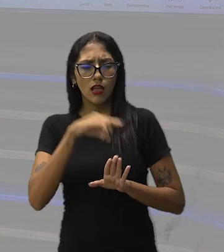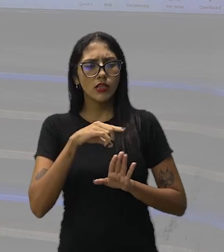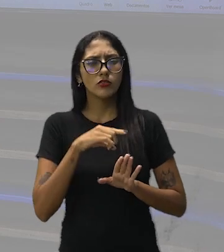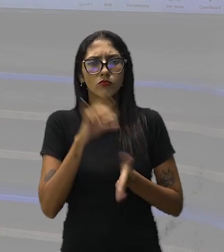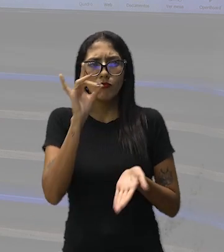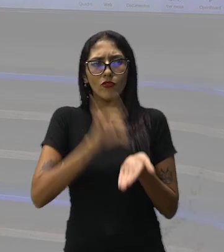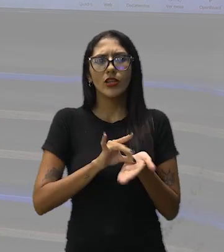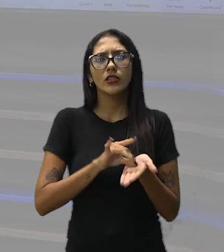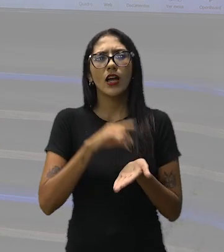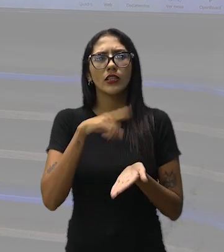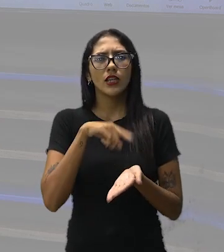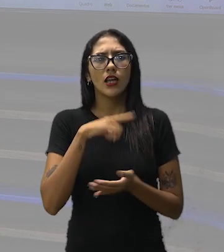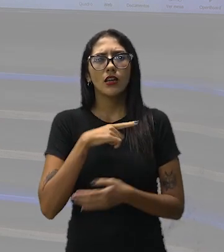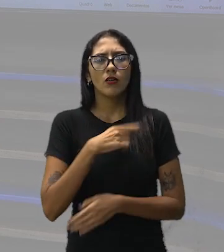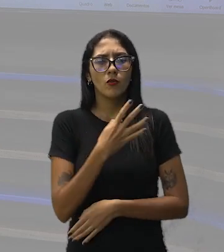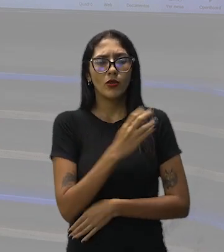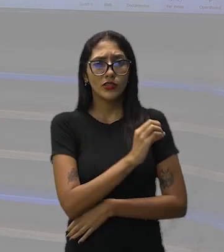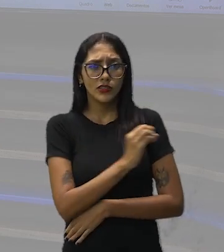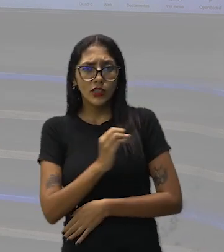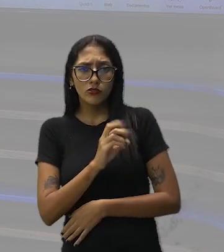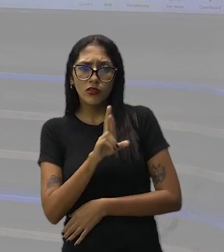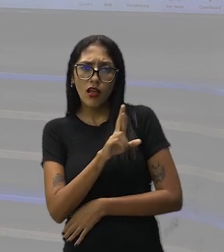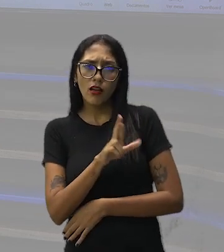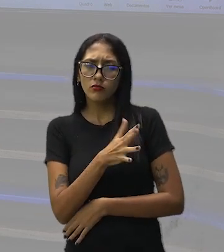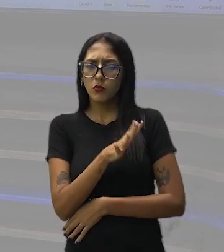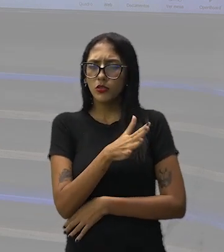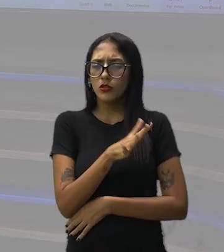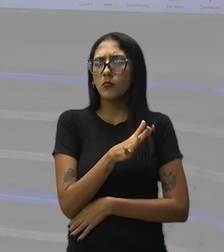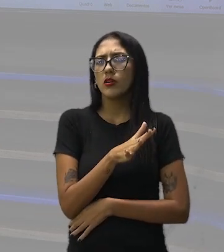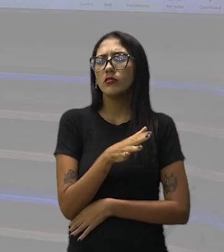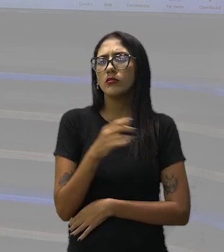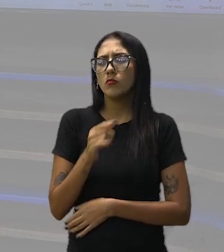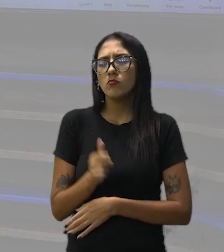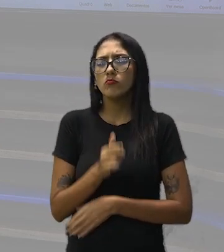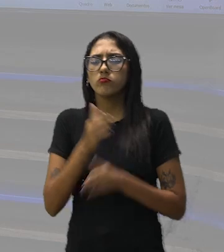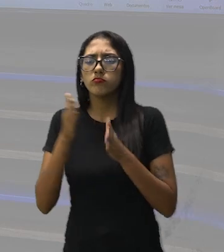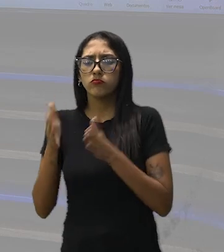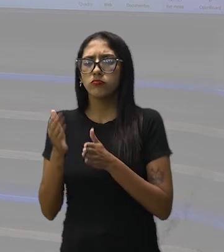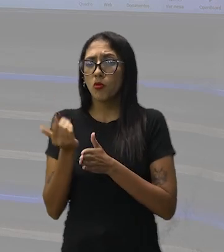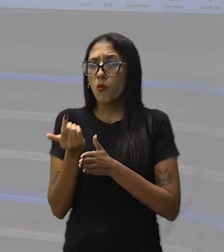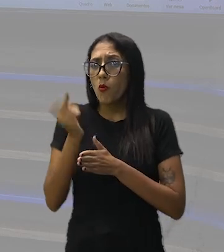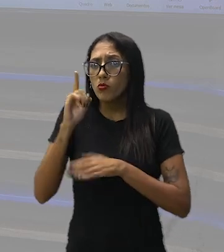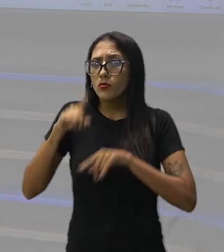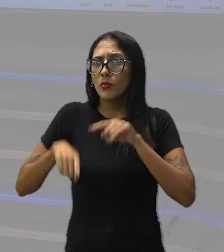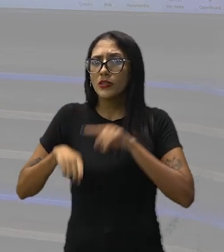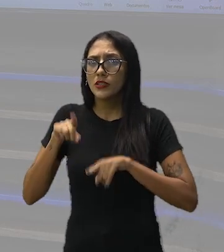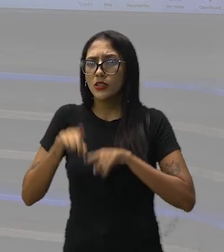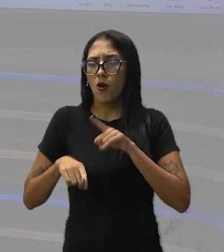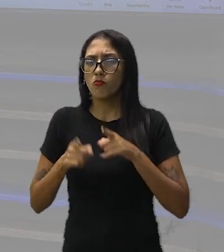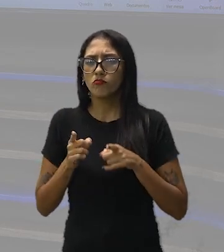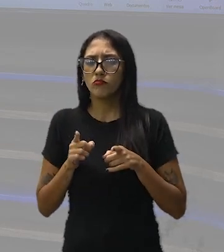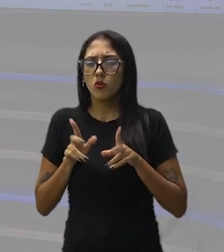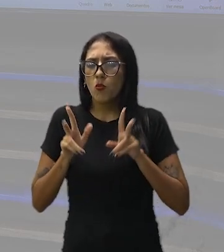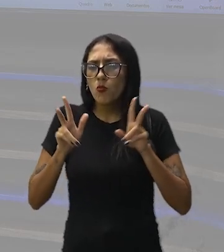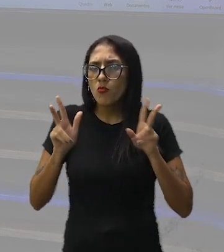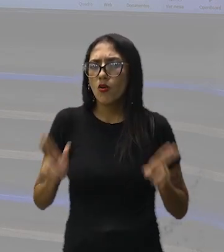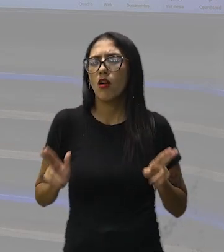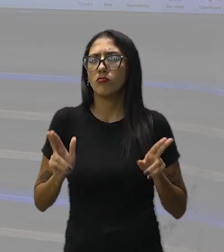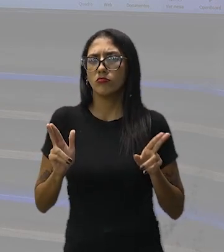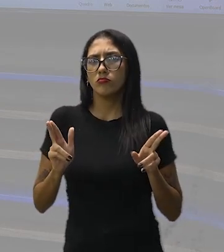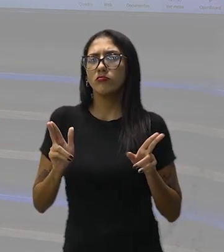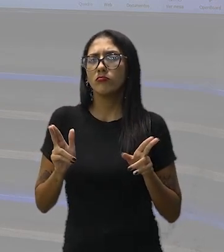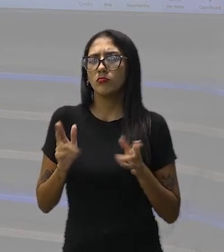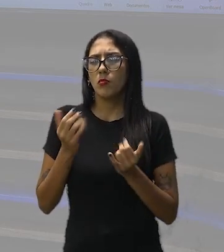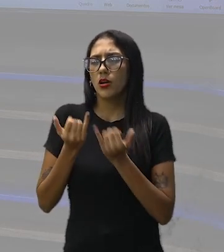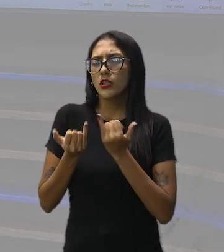custa R$ 400 ou em torno disso, e você encontra o mesmo produto, tá? O mesmo produto